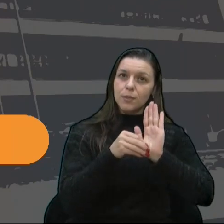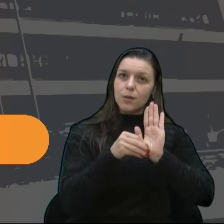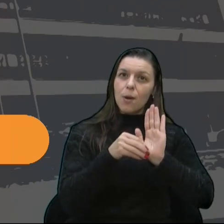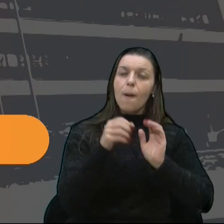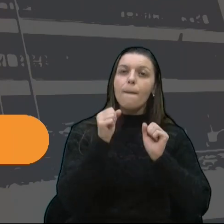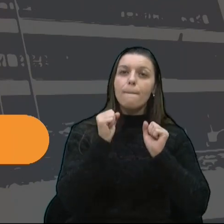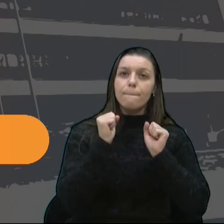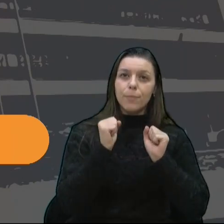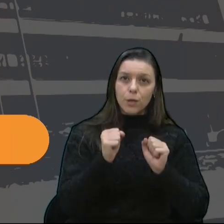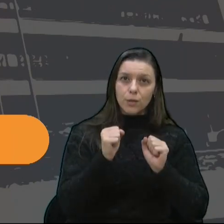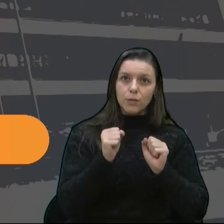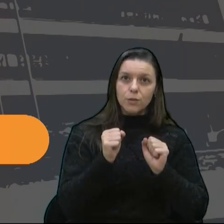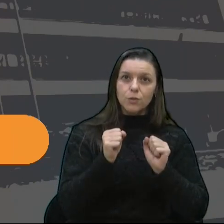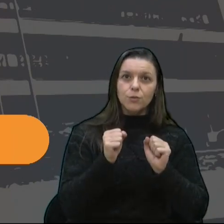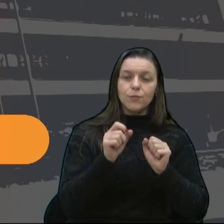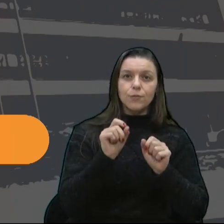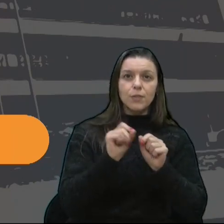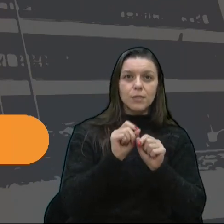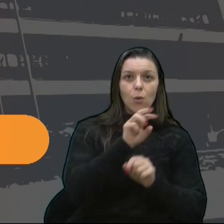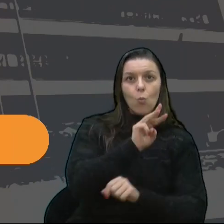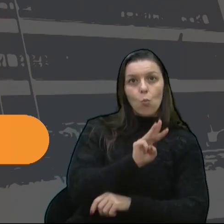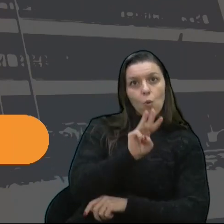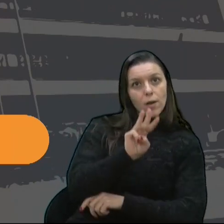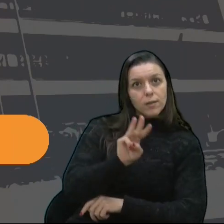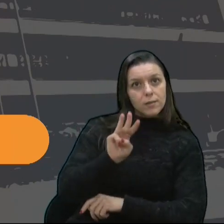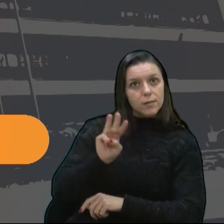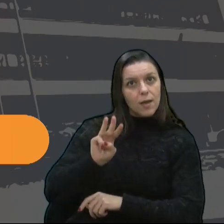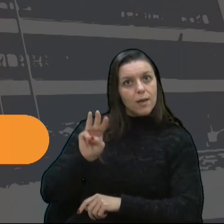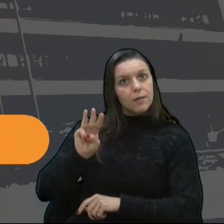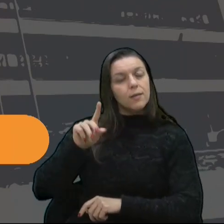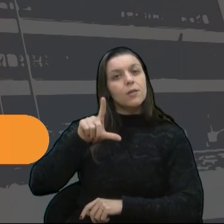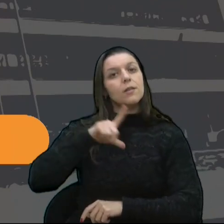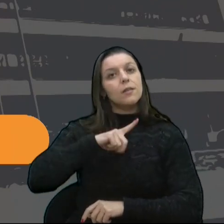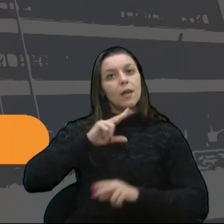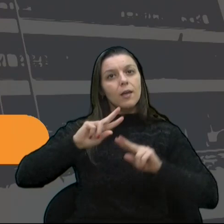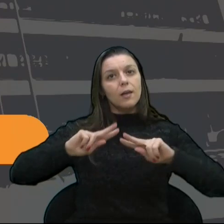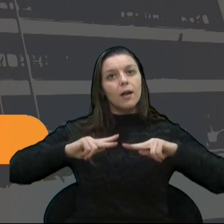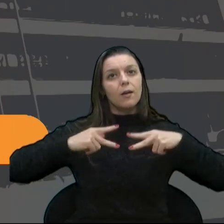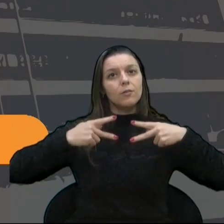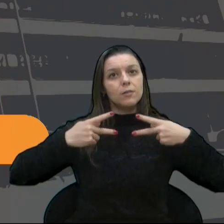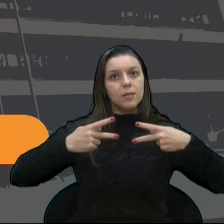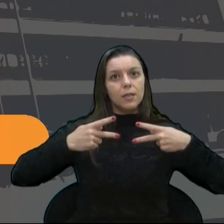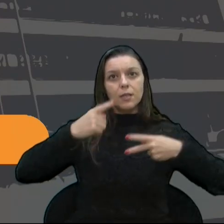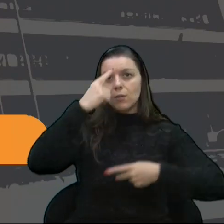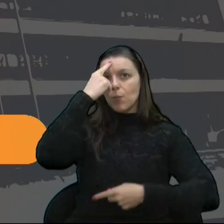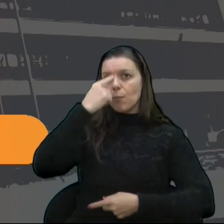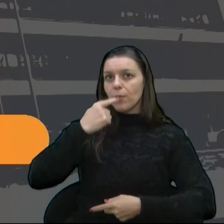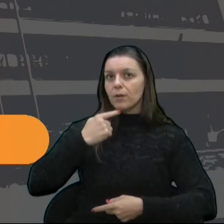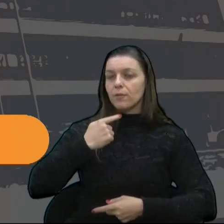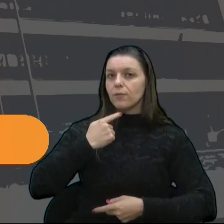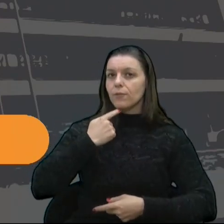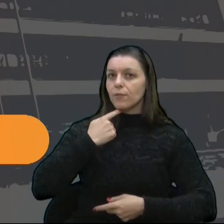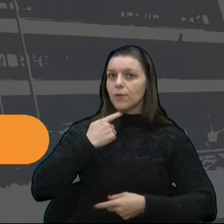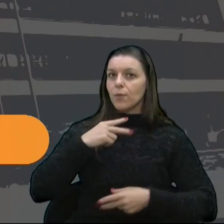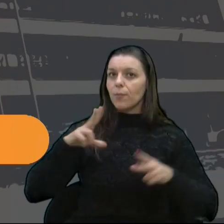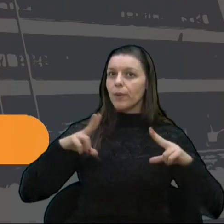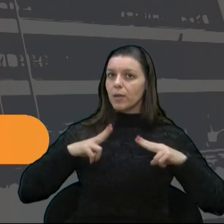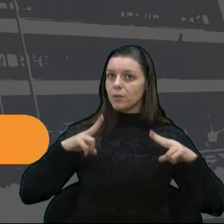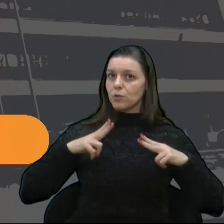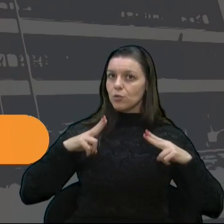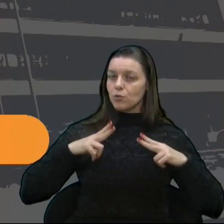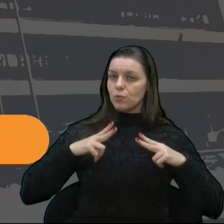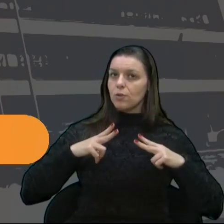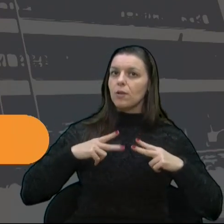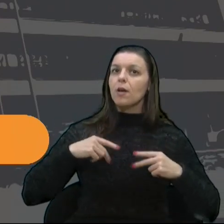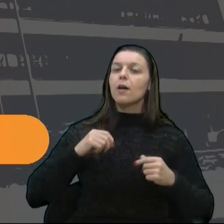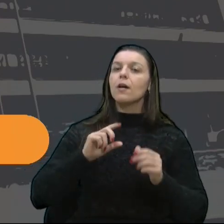acessar a agência IS, lá tem os links, ou pedir por inbox, até mesmo no meu perfil pessoal, que eu indico e passo para